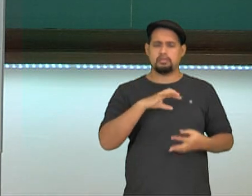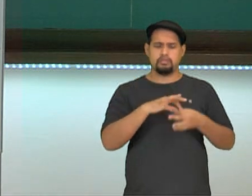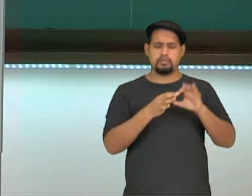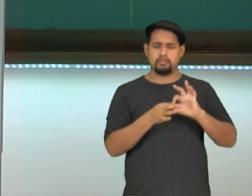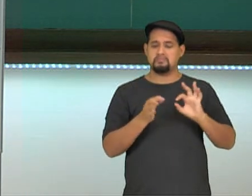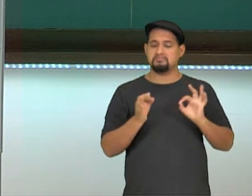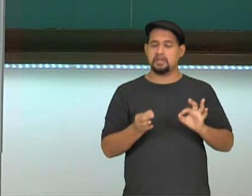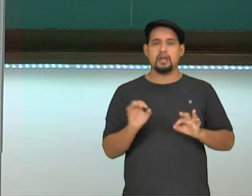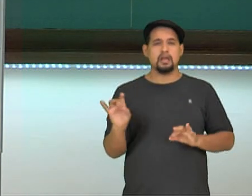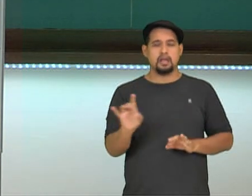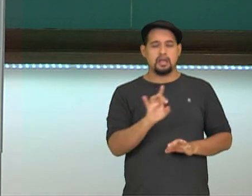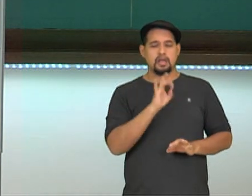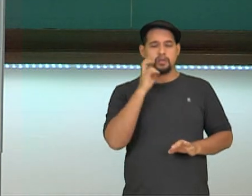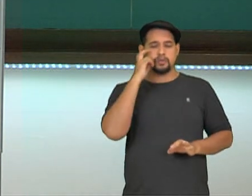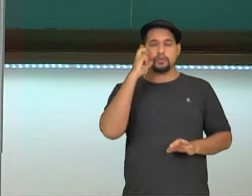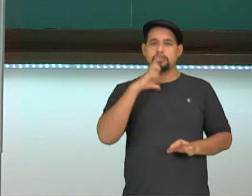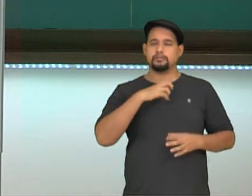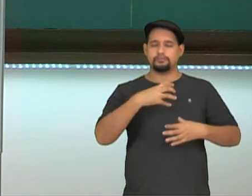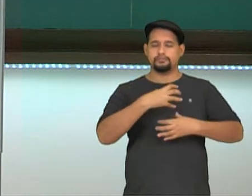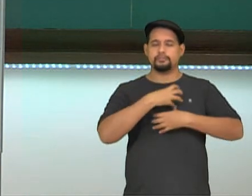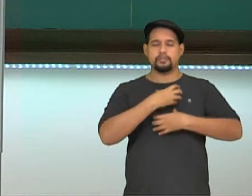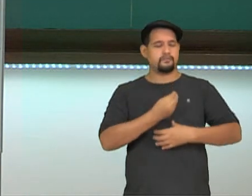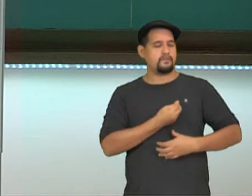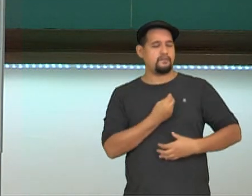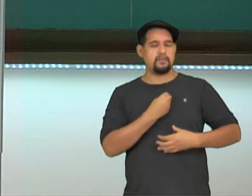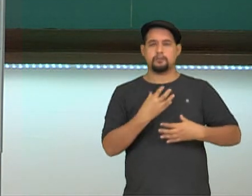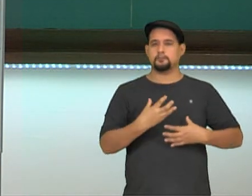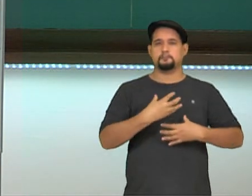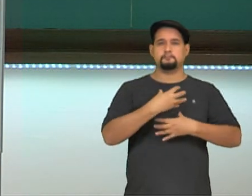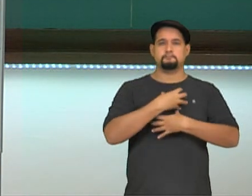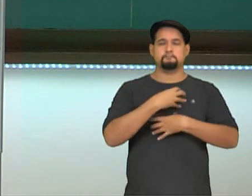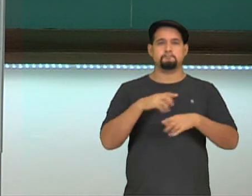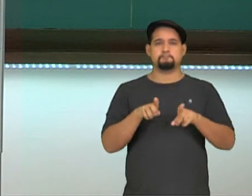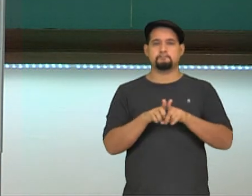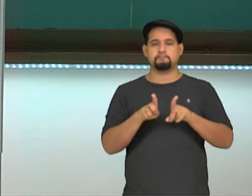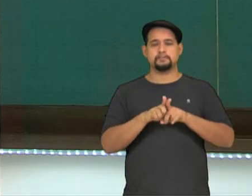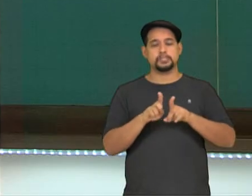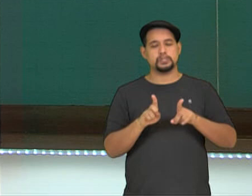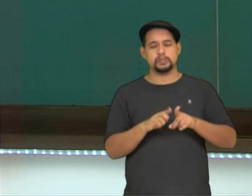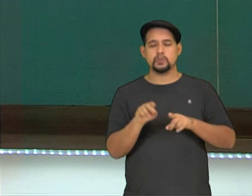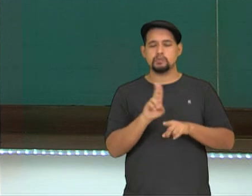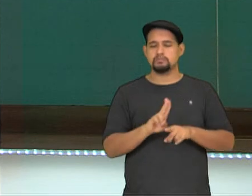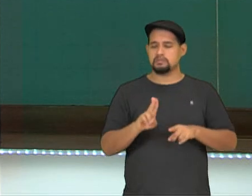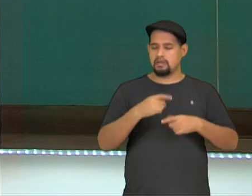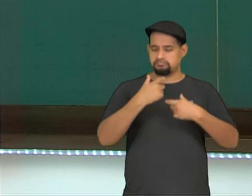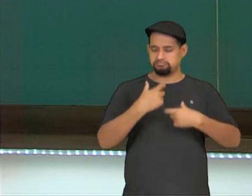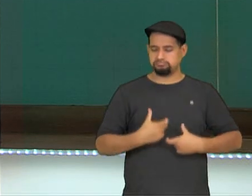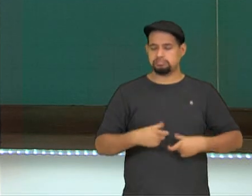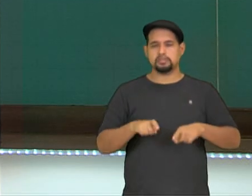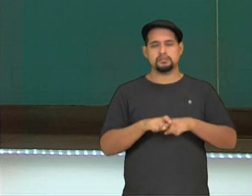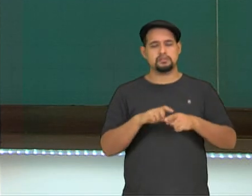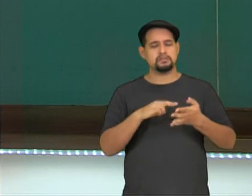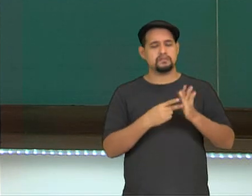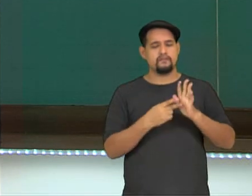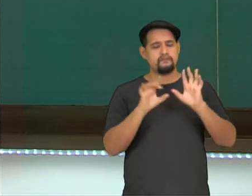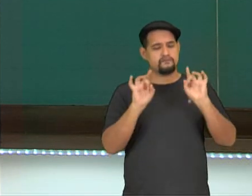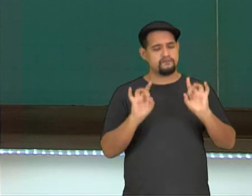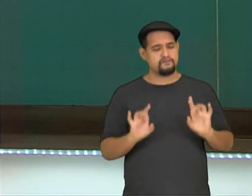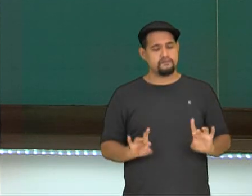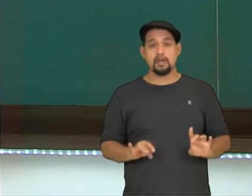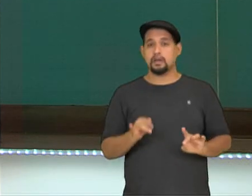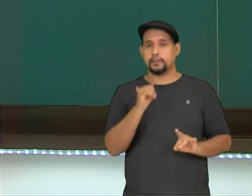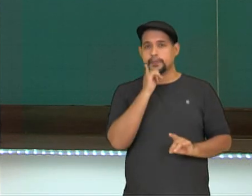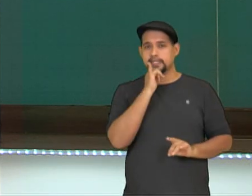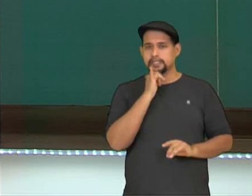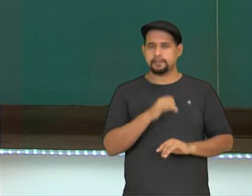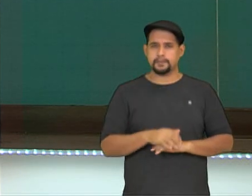Então, cada cultura existe uma forma de viver, existe uma forma de se portar, existem significados específicos, que nem nós